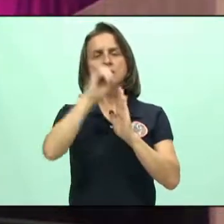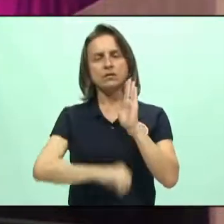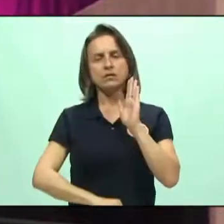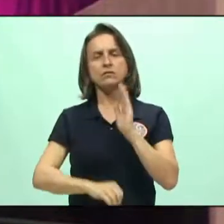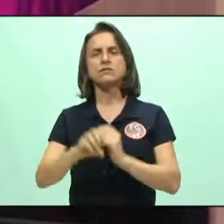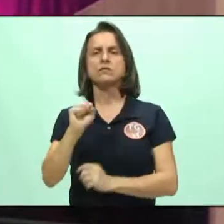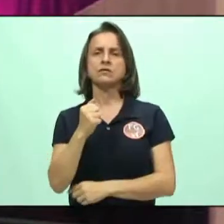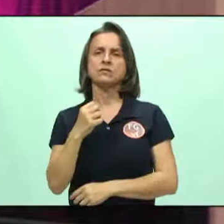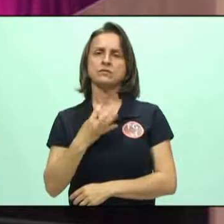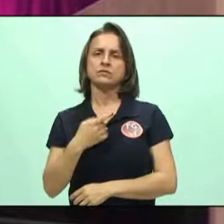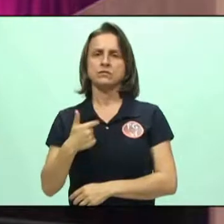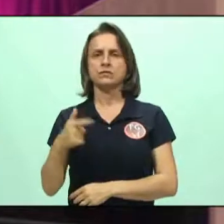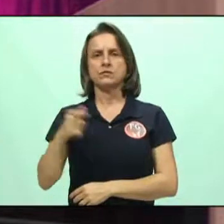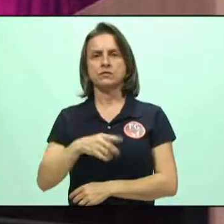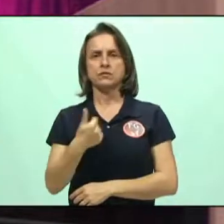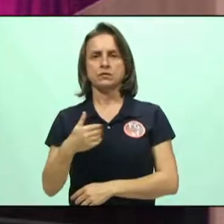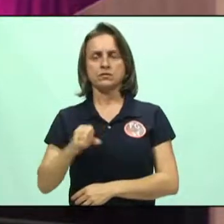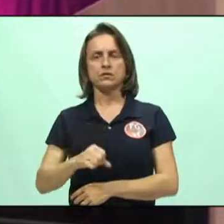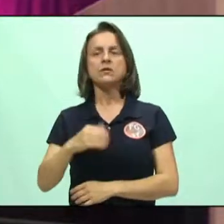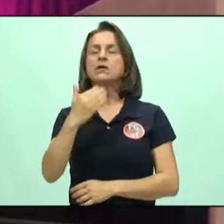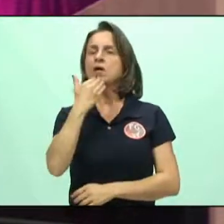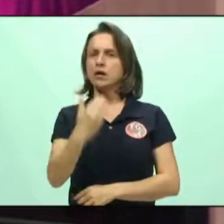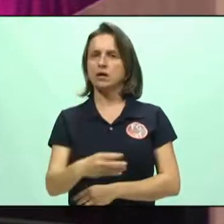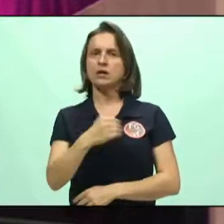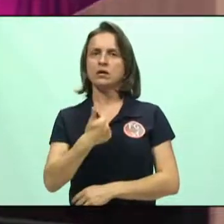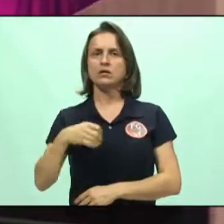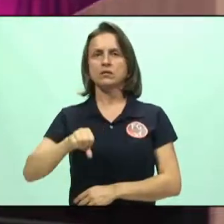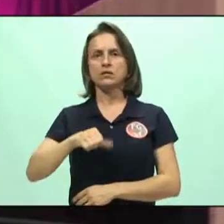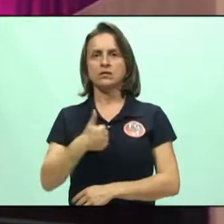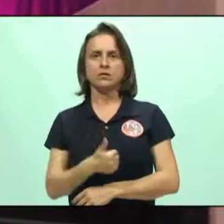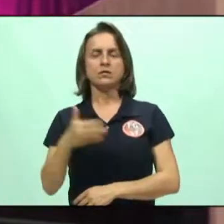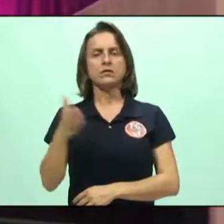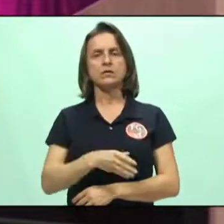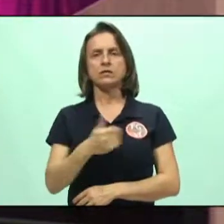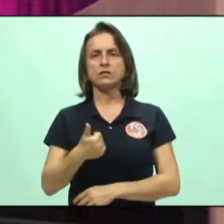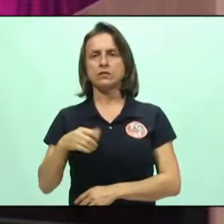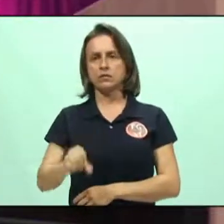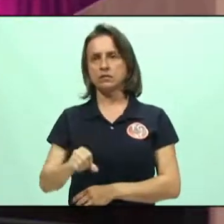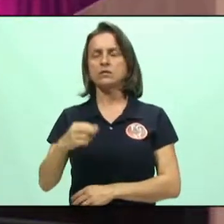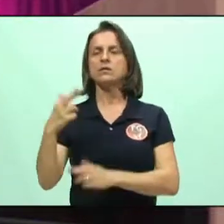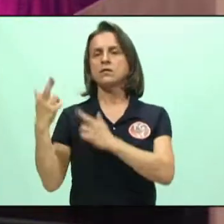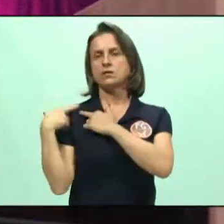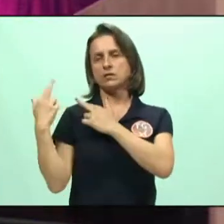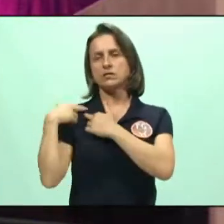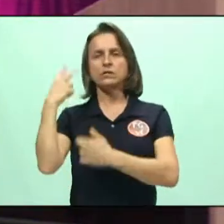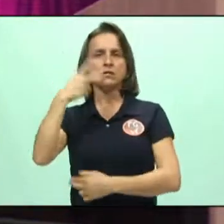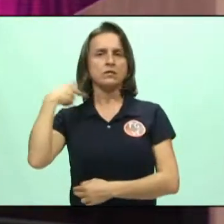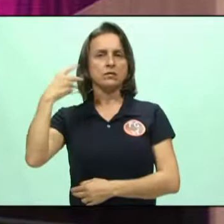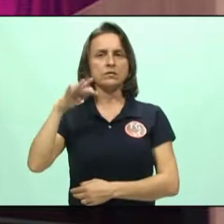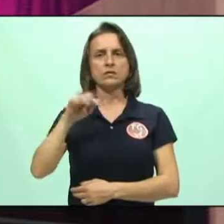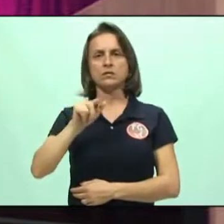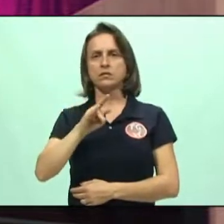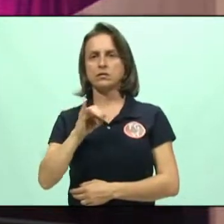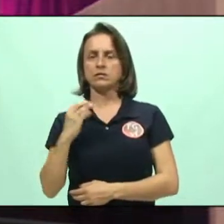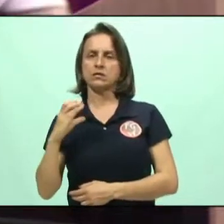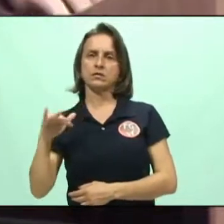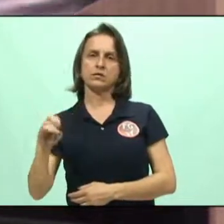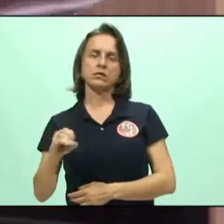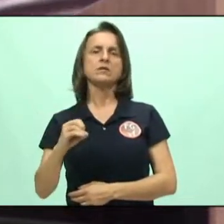requerimento 191 2019 de autoria do vereador Fabrício Marinho Ofício